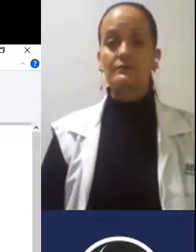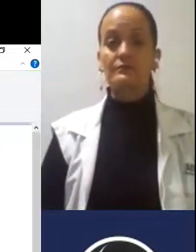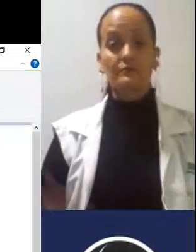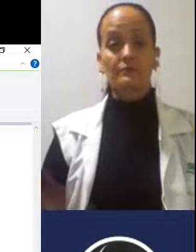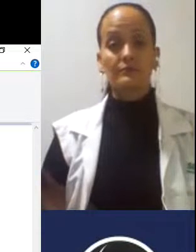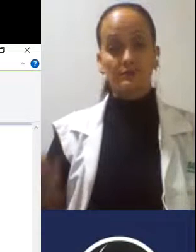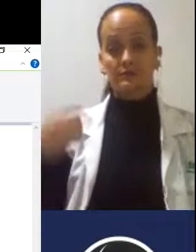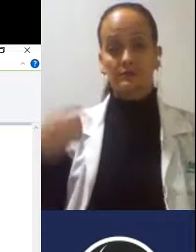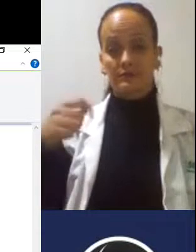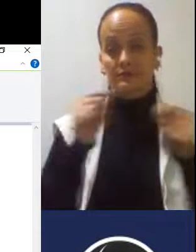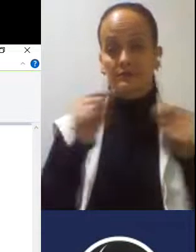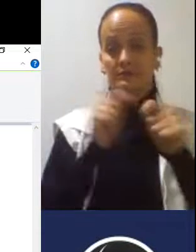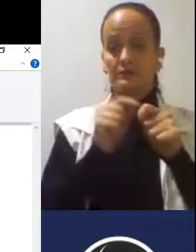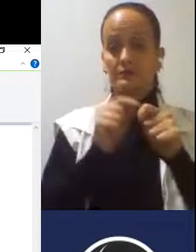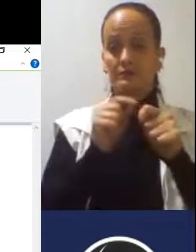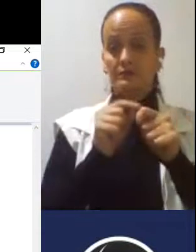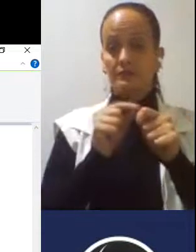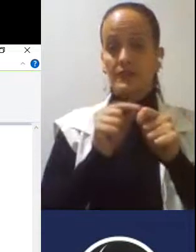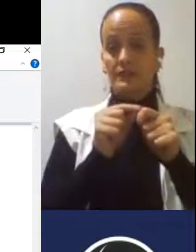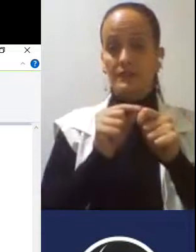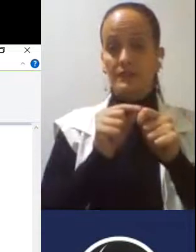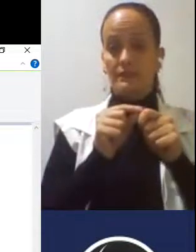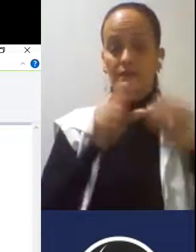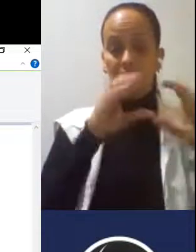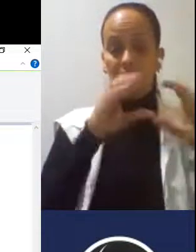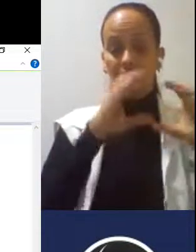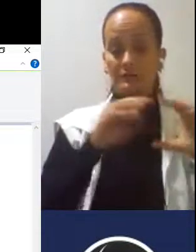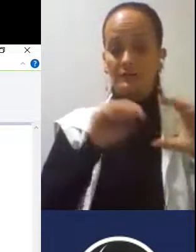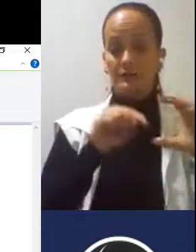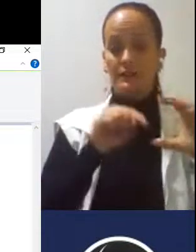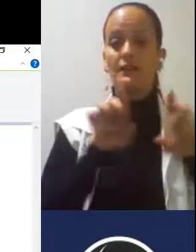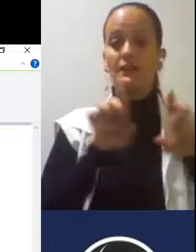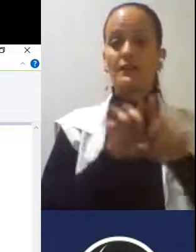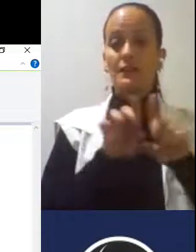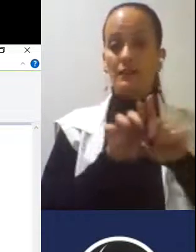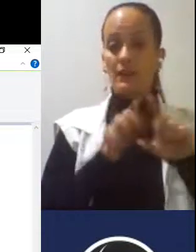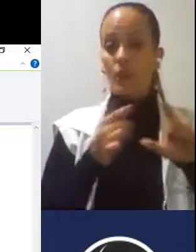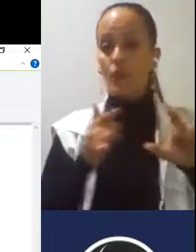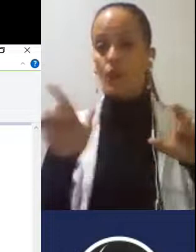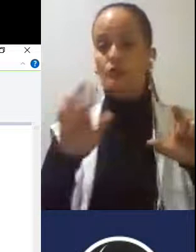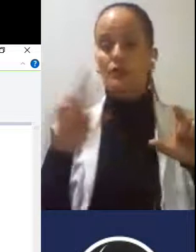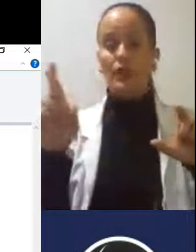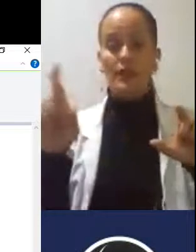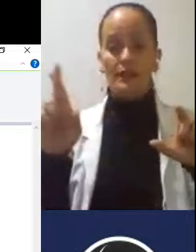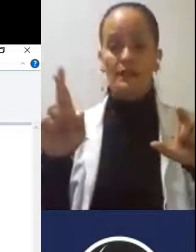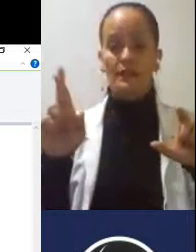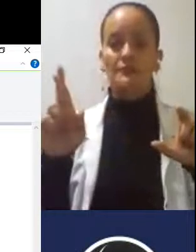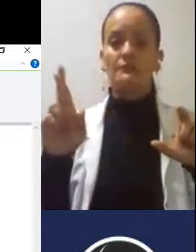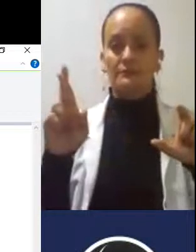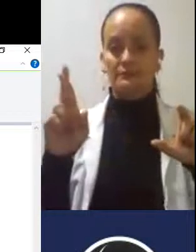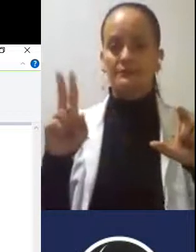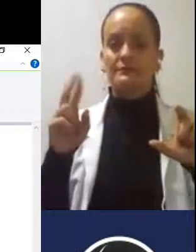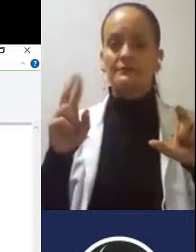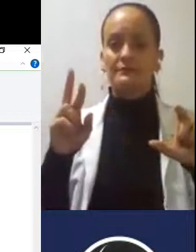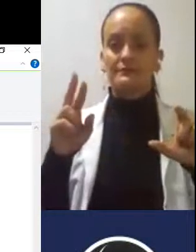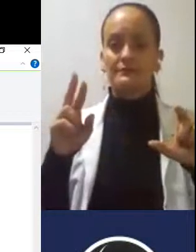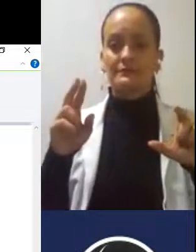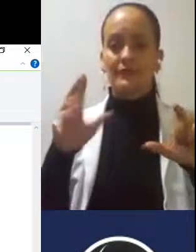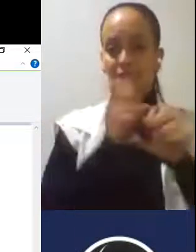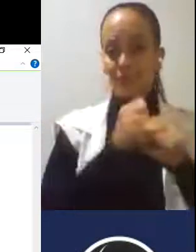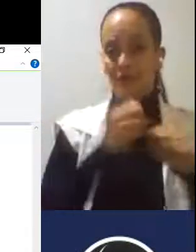equivalente. Nesse outro paralelo, a gente tem outra resistência equivalente, REC 2. Então vai ser quem?